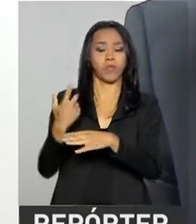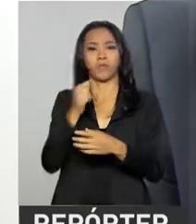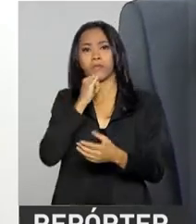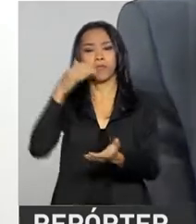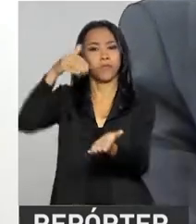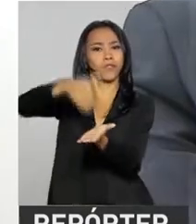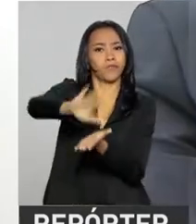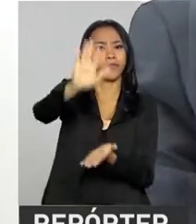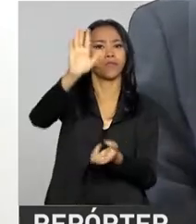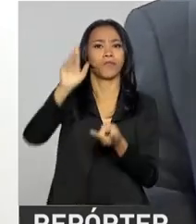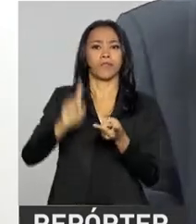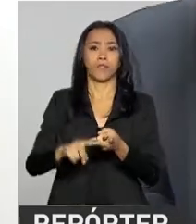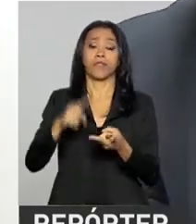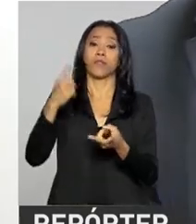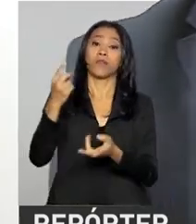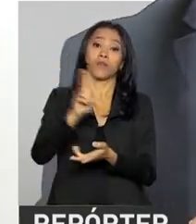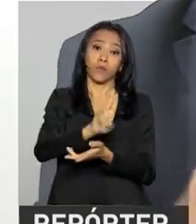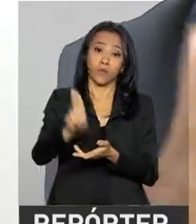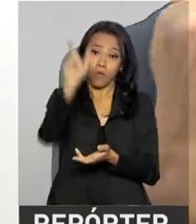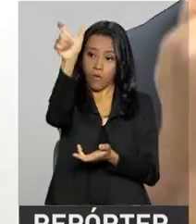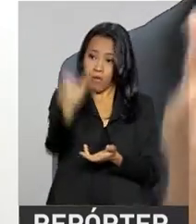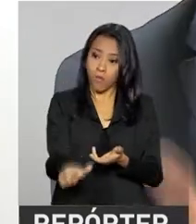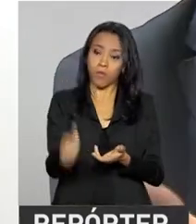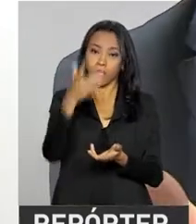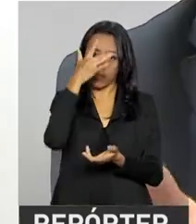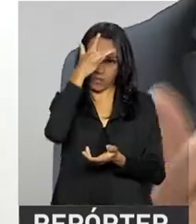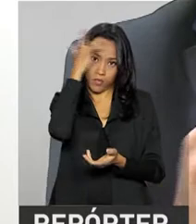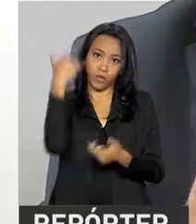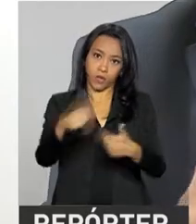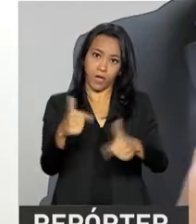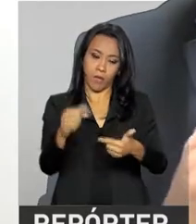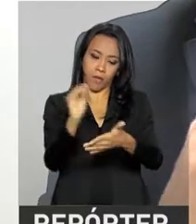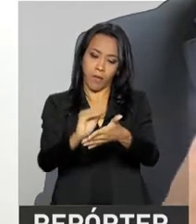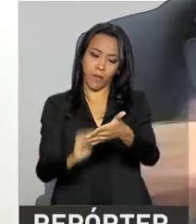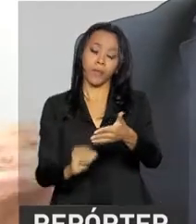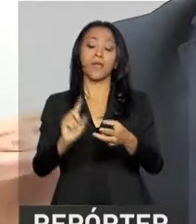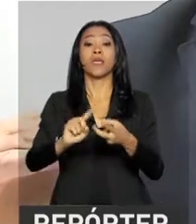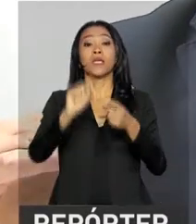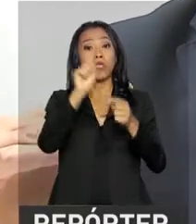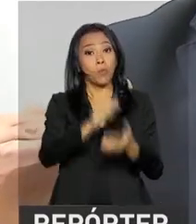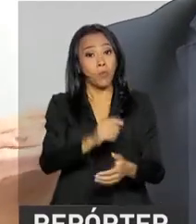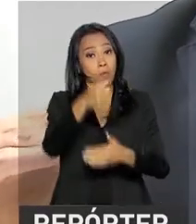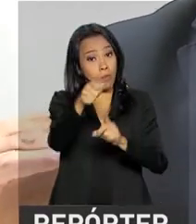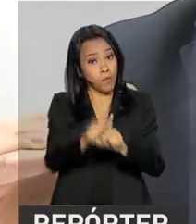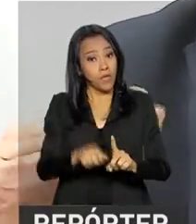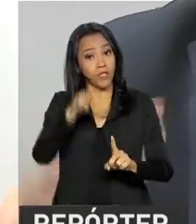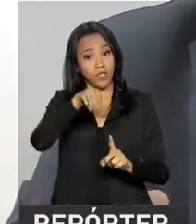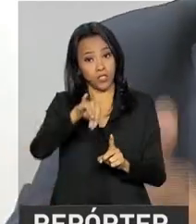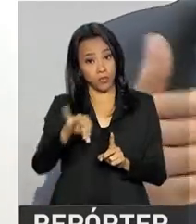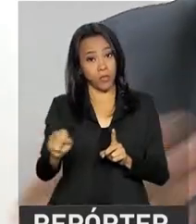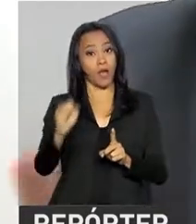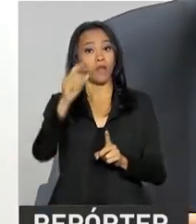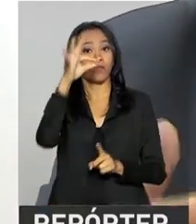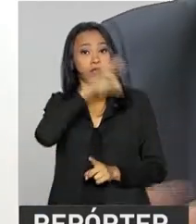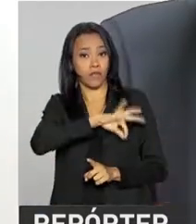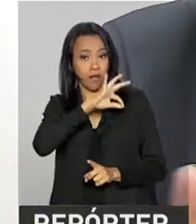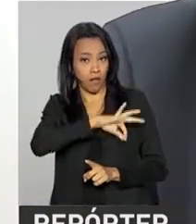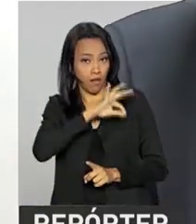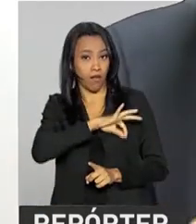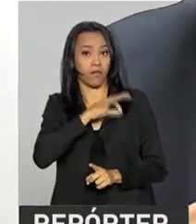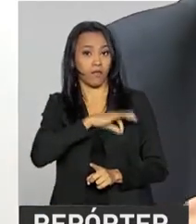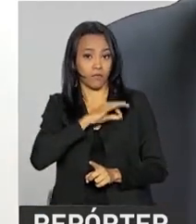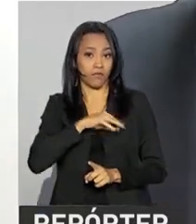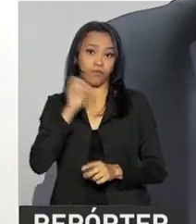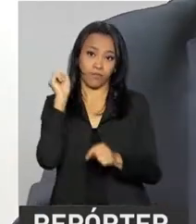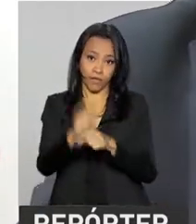cadastro de trabalhadores né ea partir de maio nós passamos a ter a folha de pagamento no sistema já interligado como e